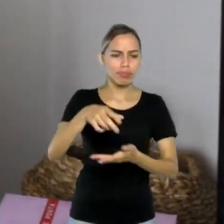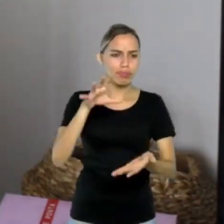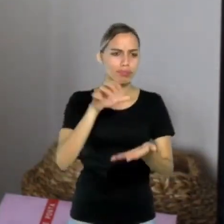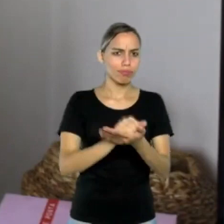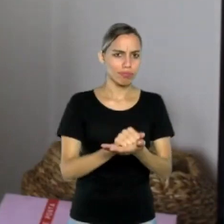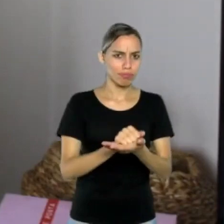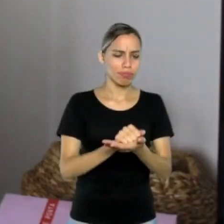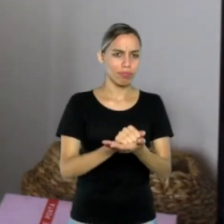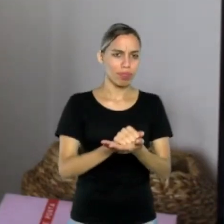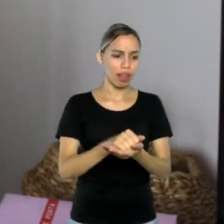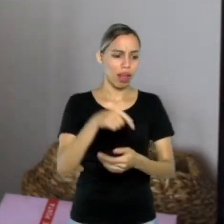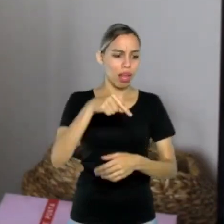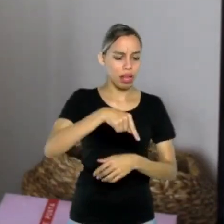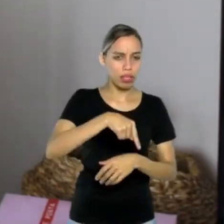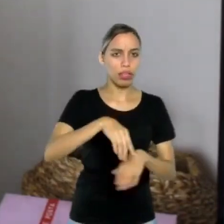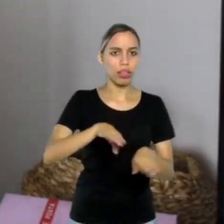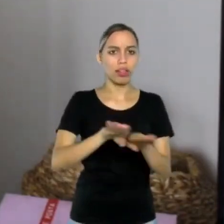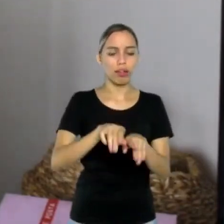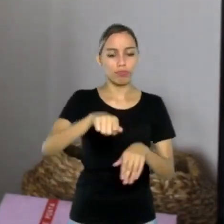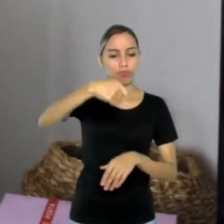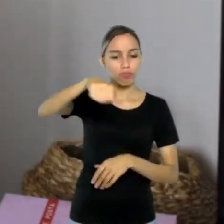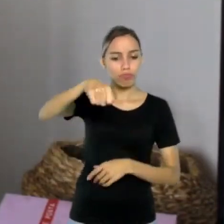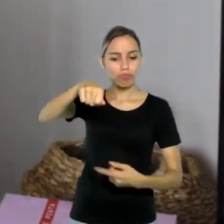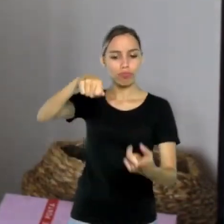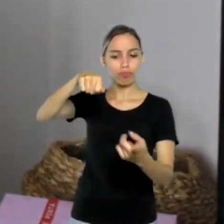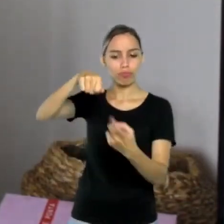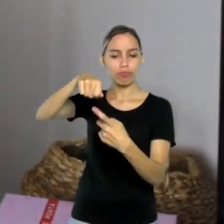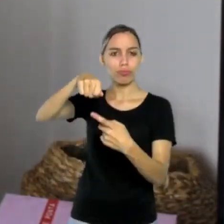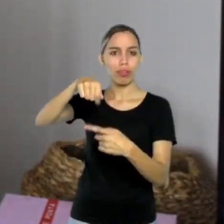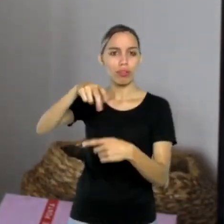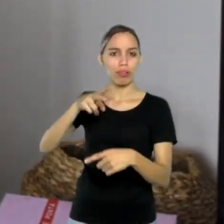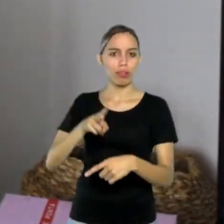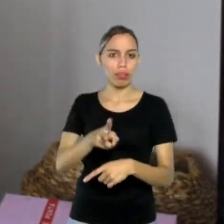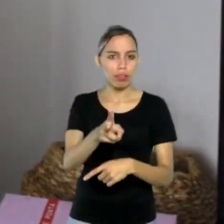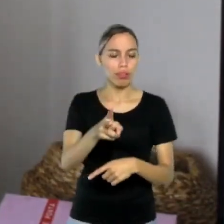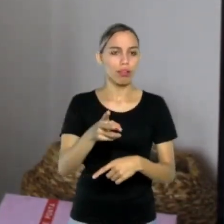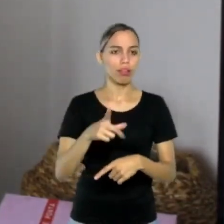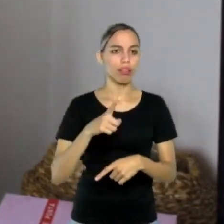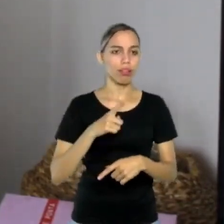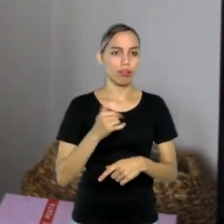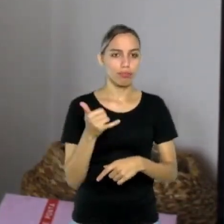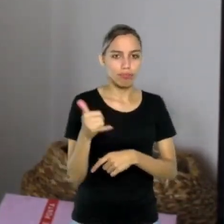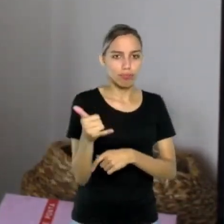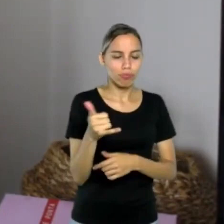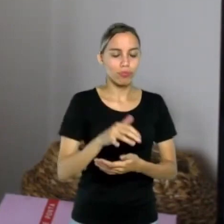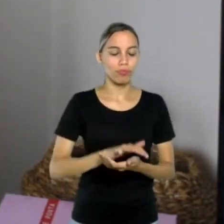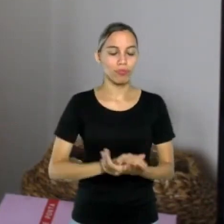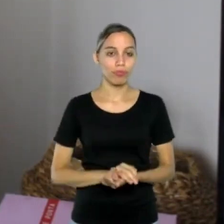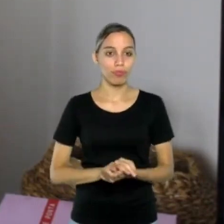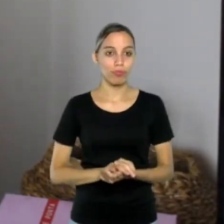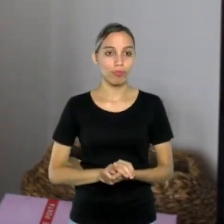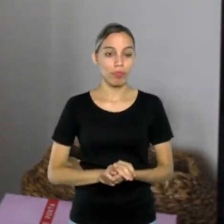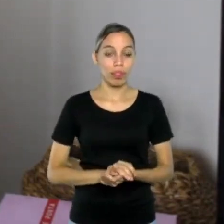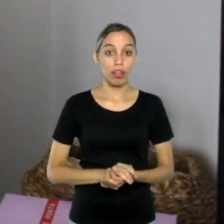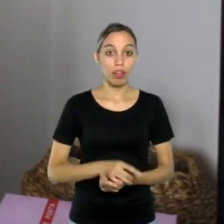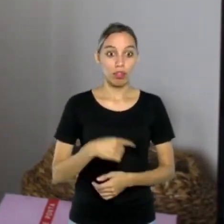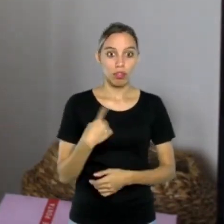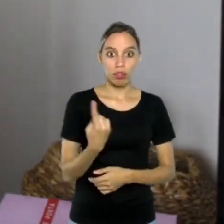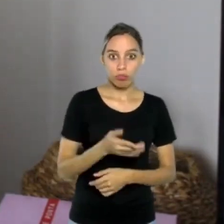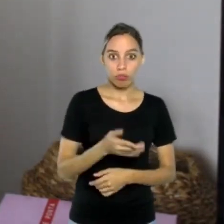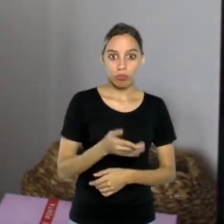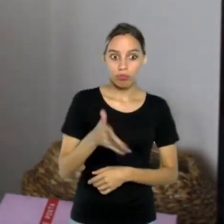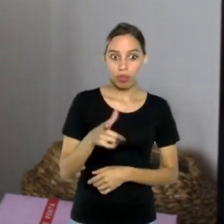inferior direito está a janela de Libras com a intérprete Raíssa Medeiros. O programa entrar no ar. A gente já bateu os 100